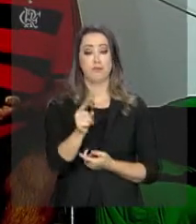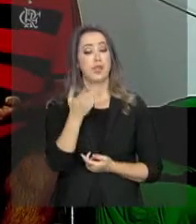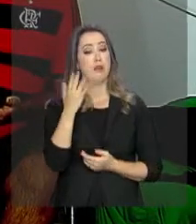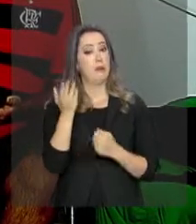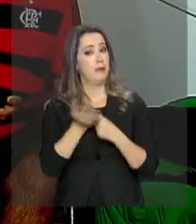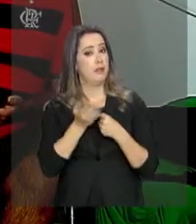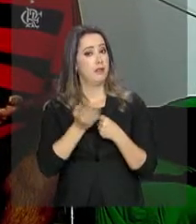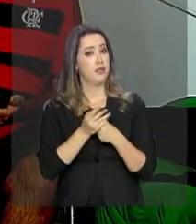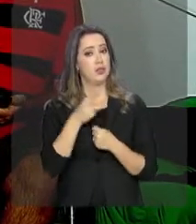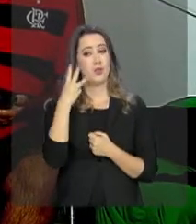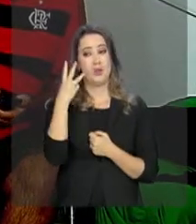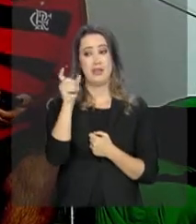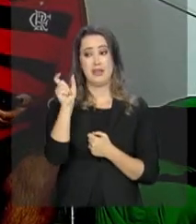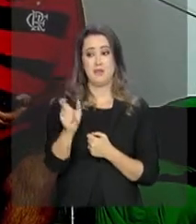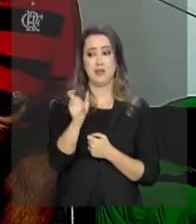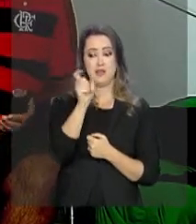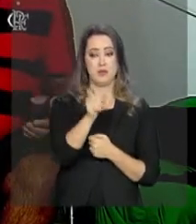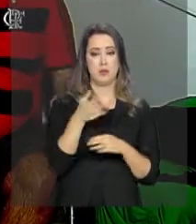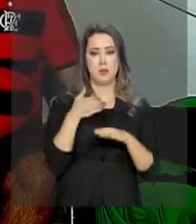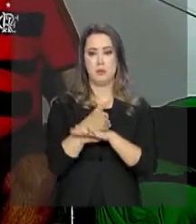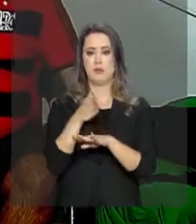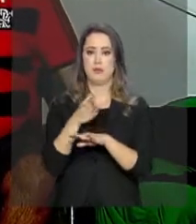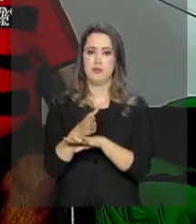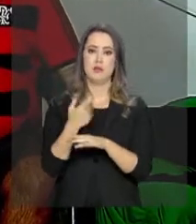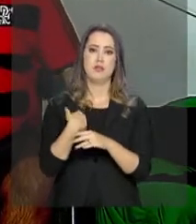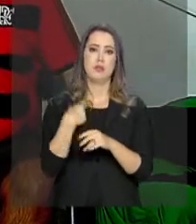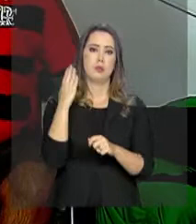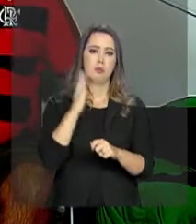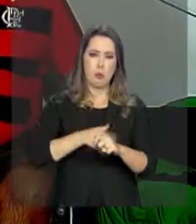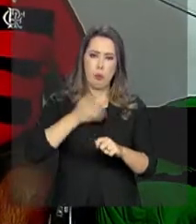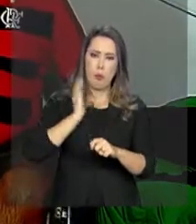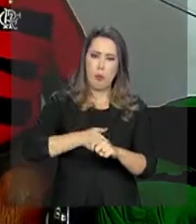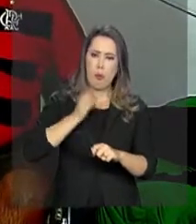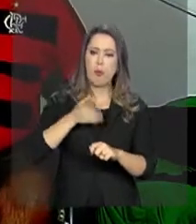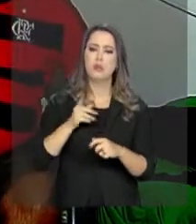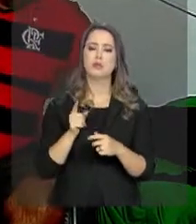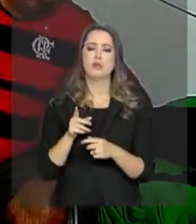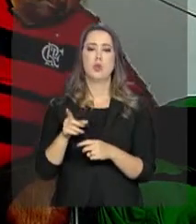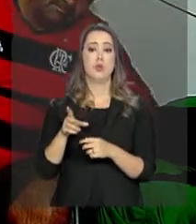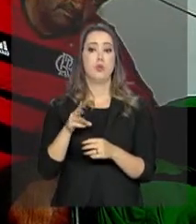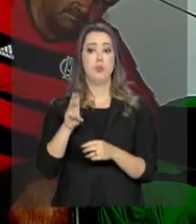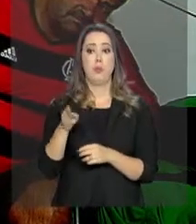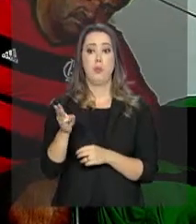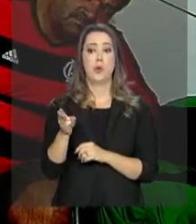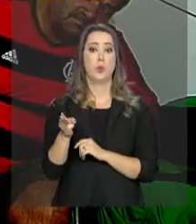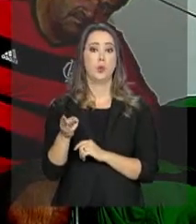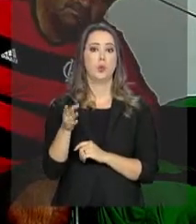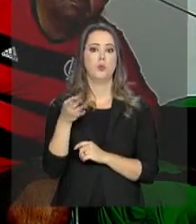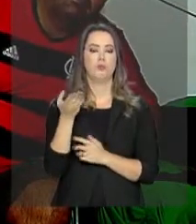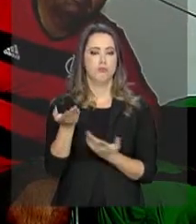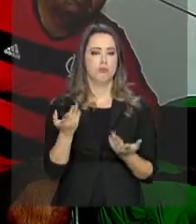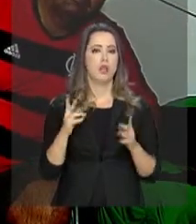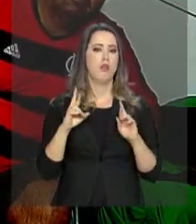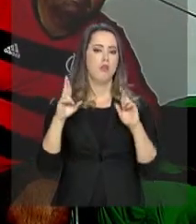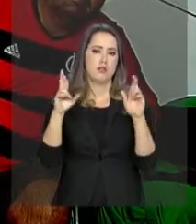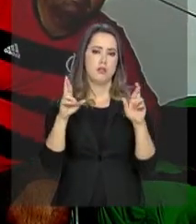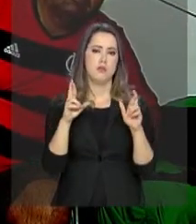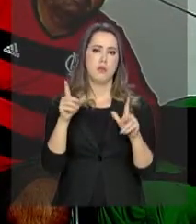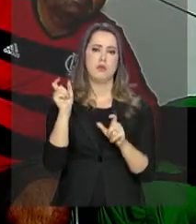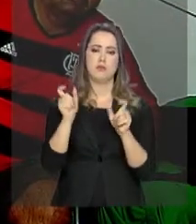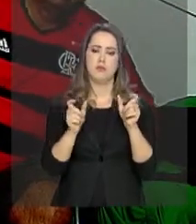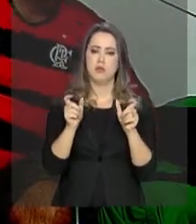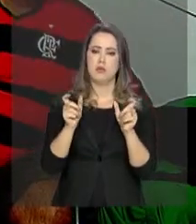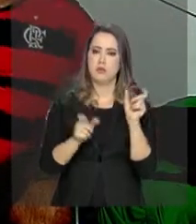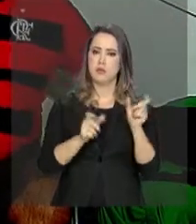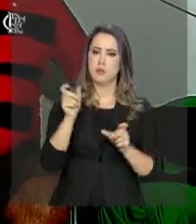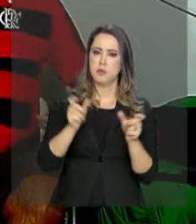como se três pacientes passassem pelo processo de amputação a cada minuto no brasil a esperança de quem sofre com